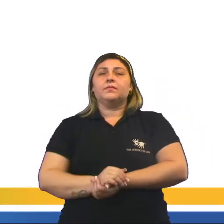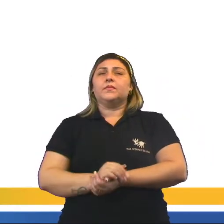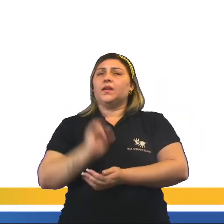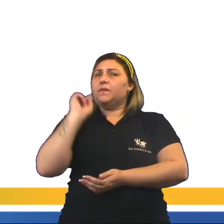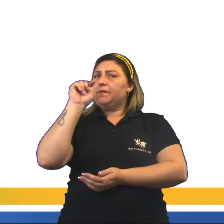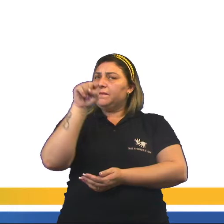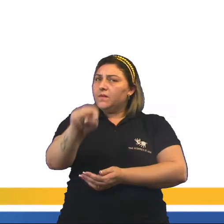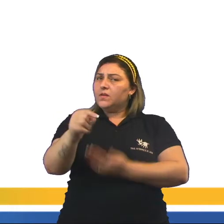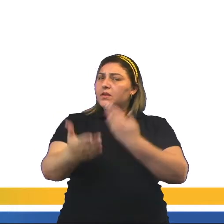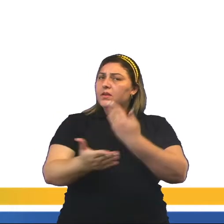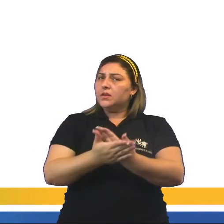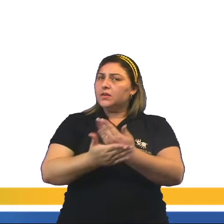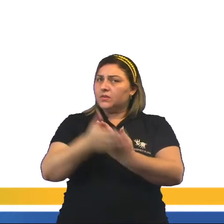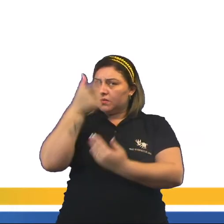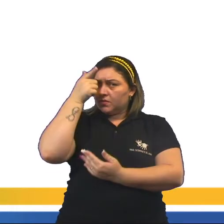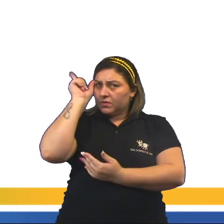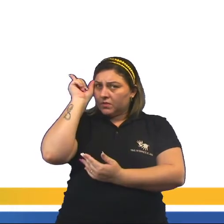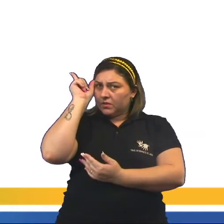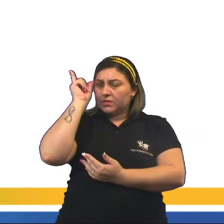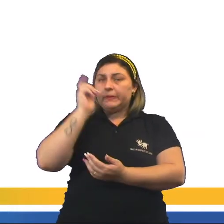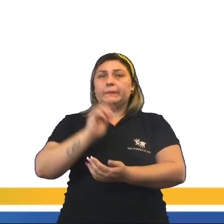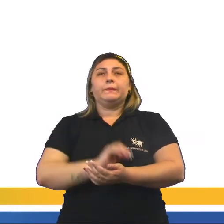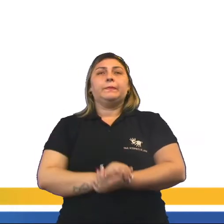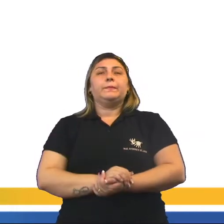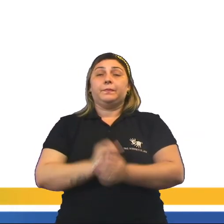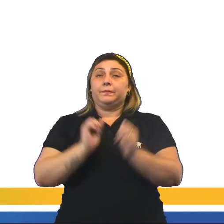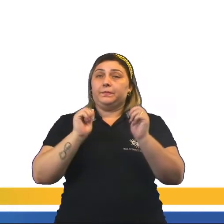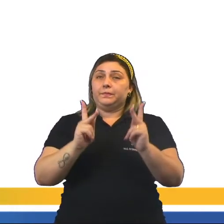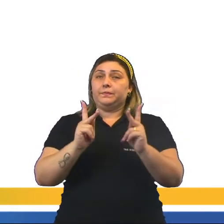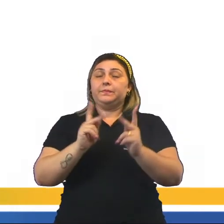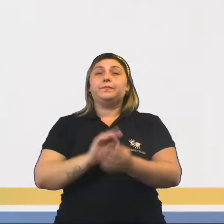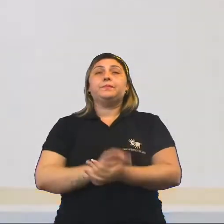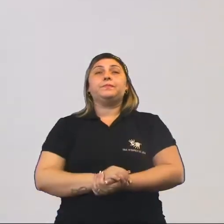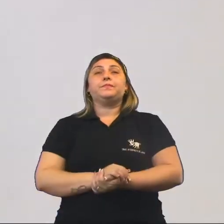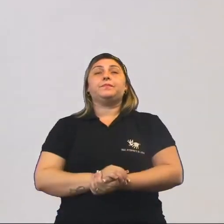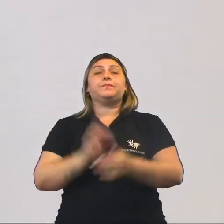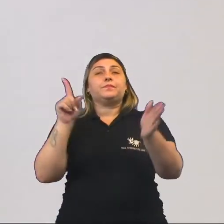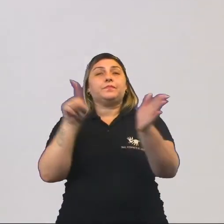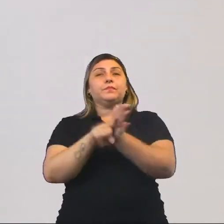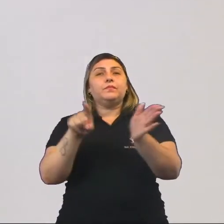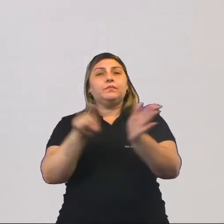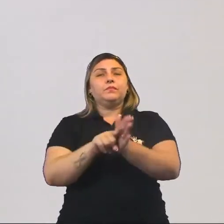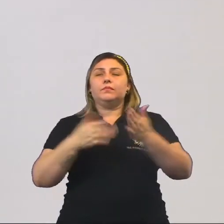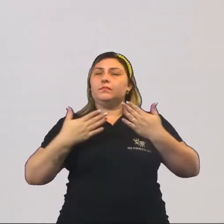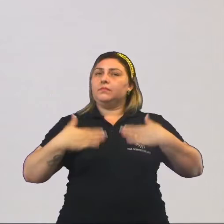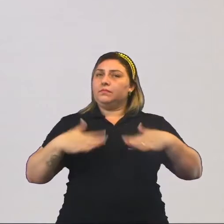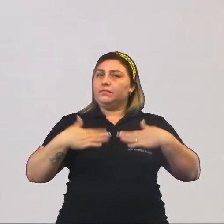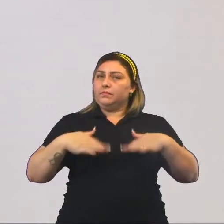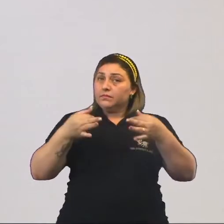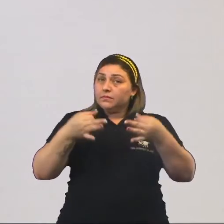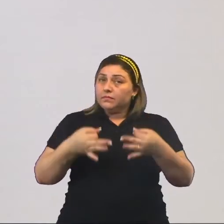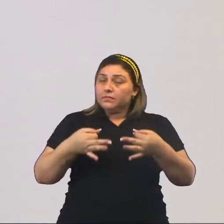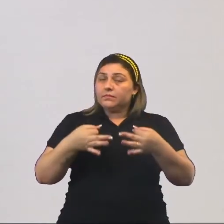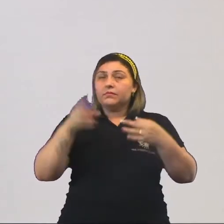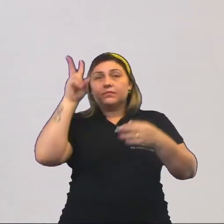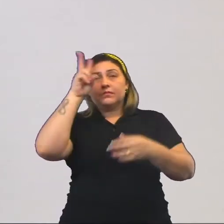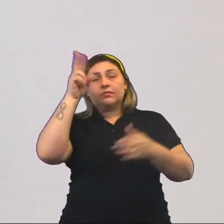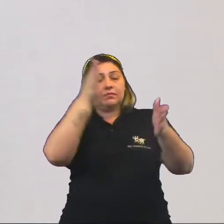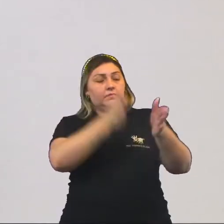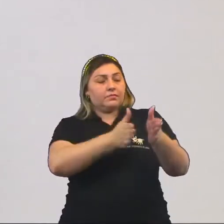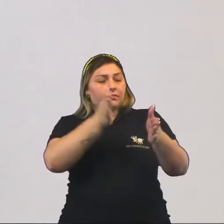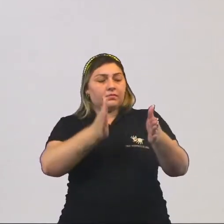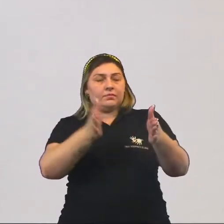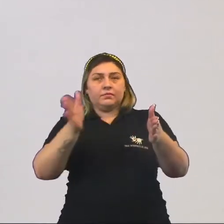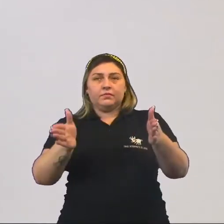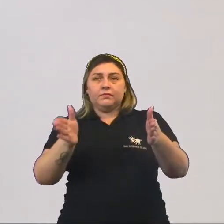study yesterday? Você estudou ontem, ok? Então, as perguntas aí tá tranquilo, né? Lembrem-se sempre dessa ordem